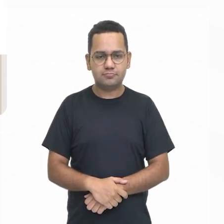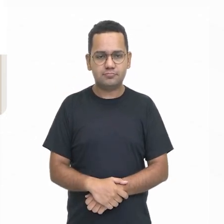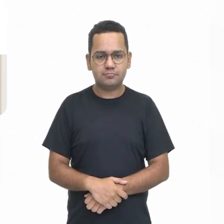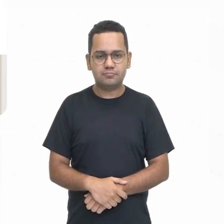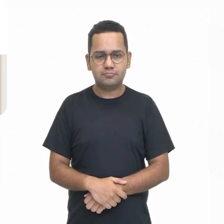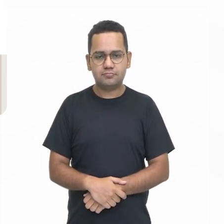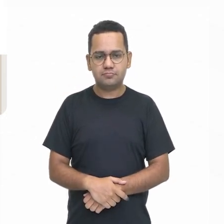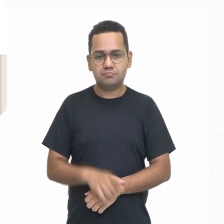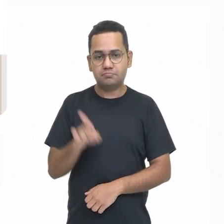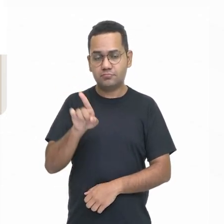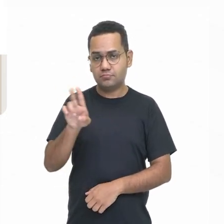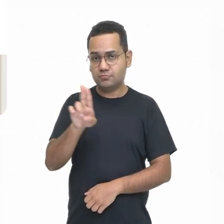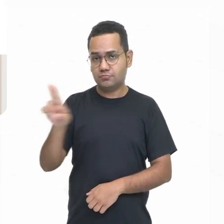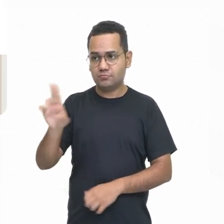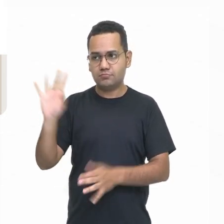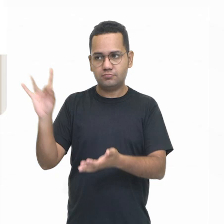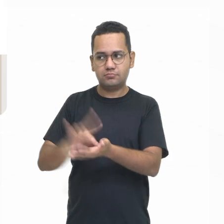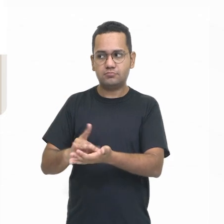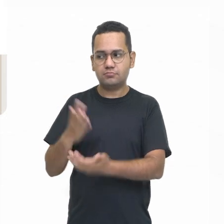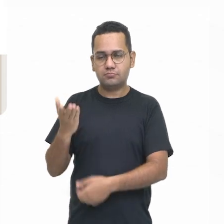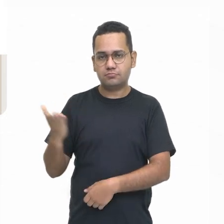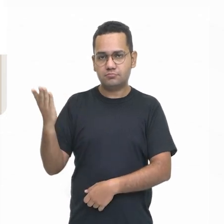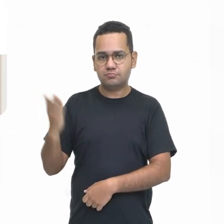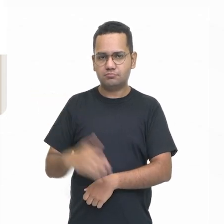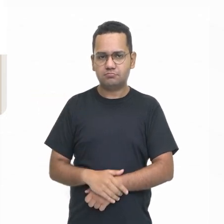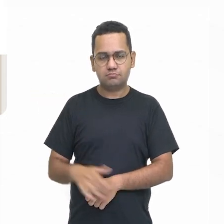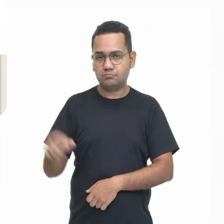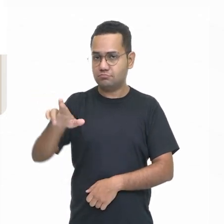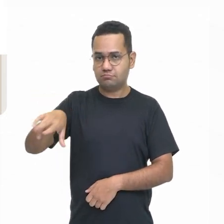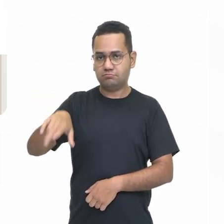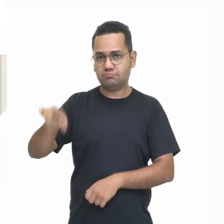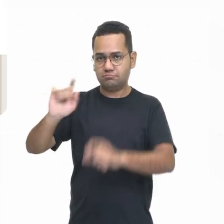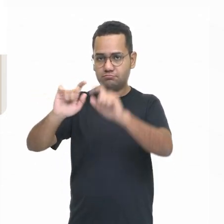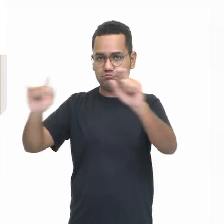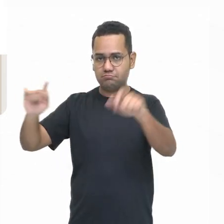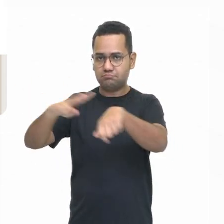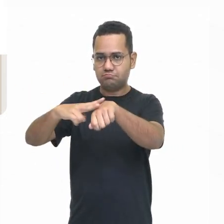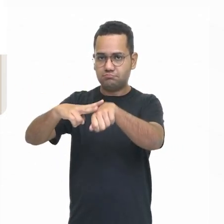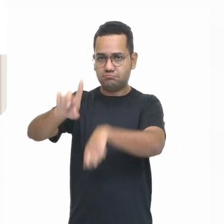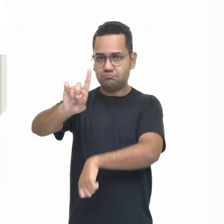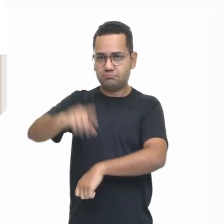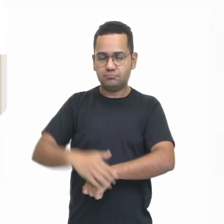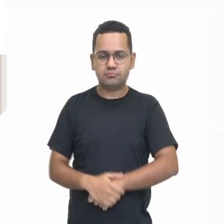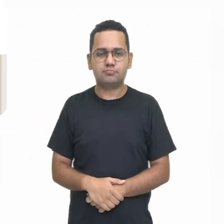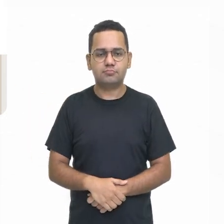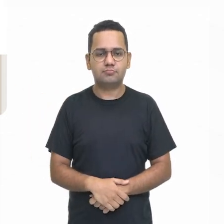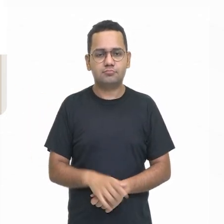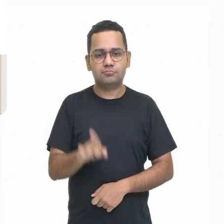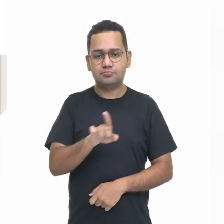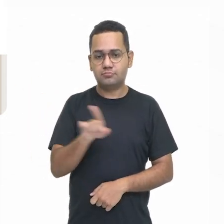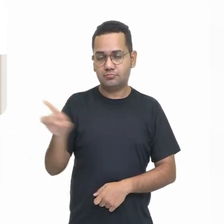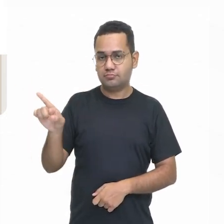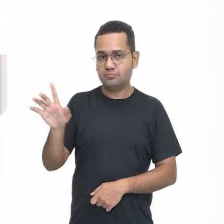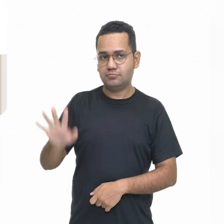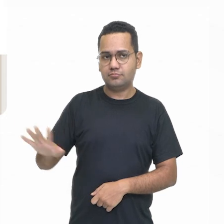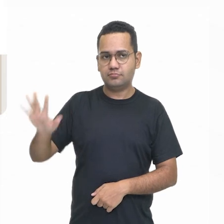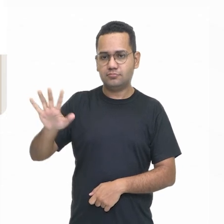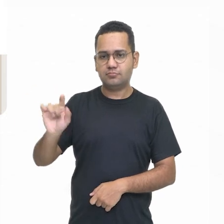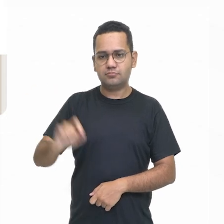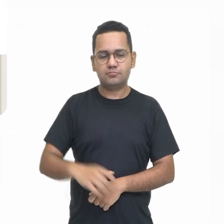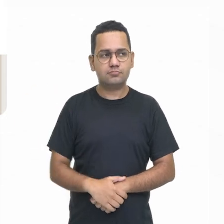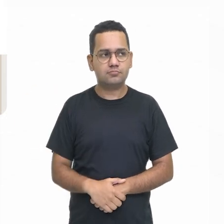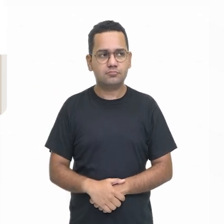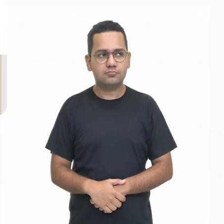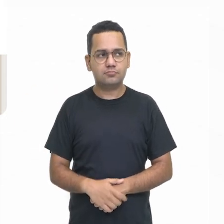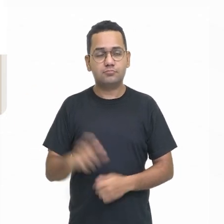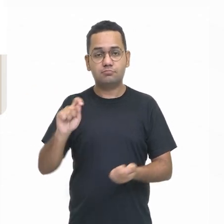nome dessa imagem não é marcha do progresso. Essa imagem que vocês estão vendo aí já é